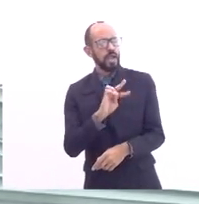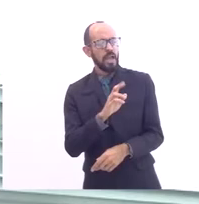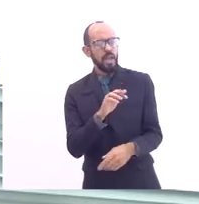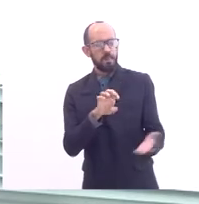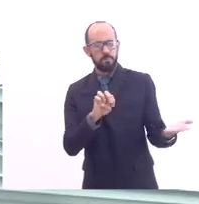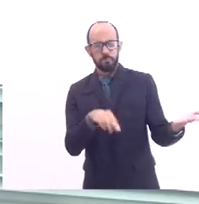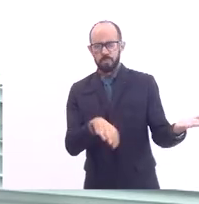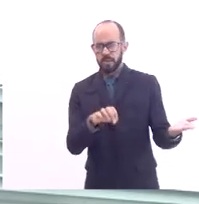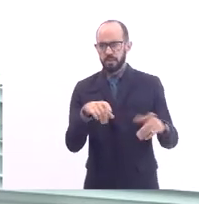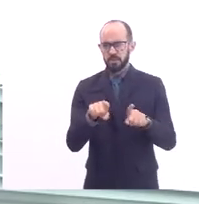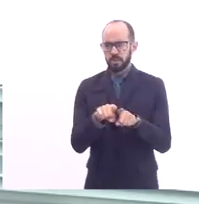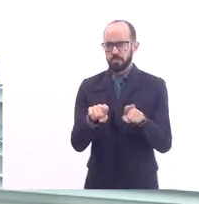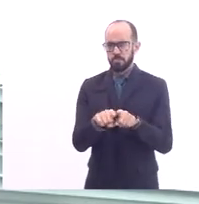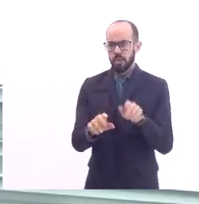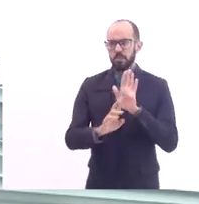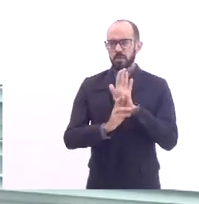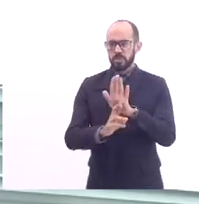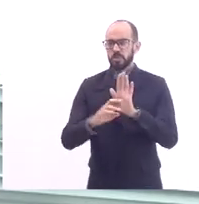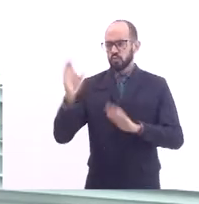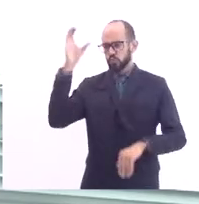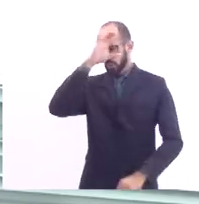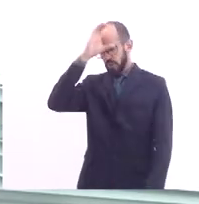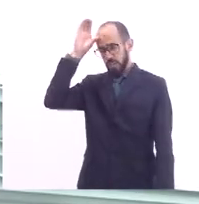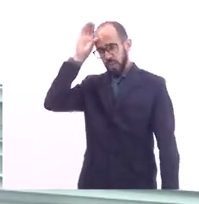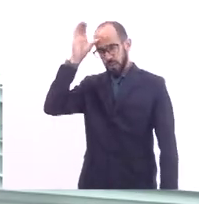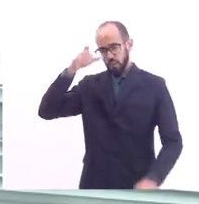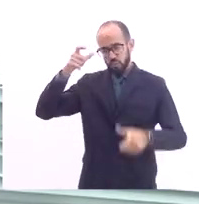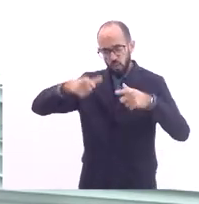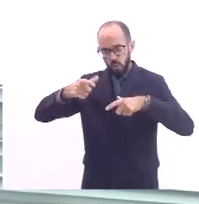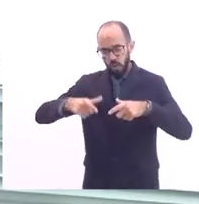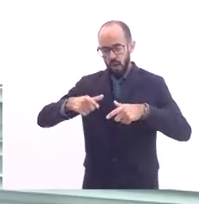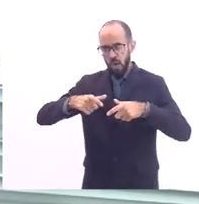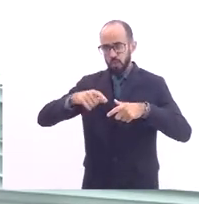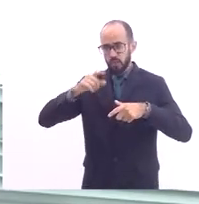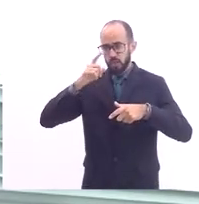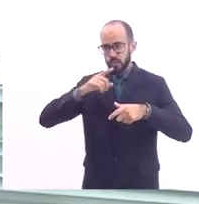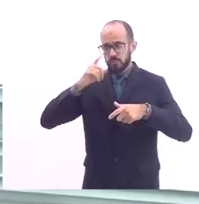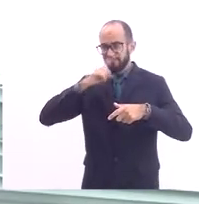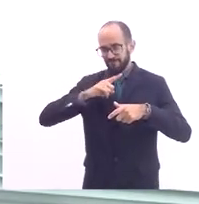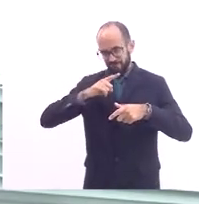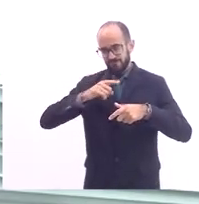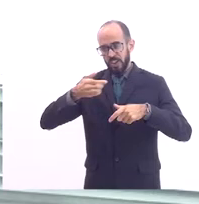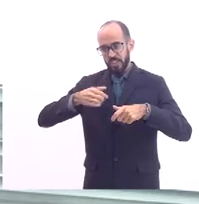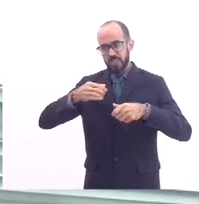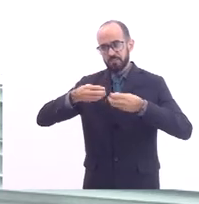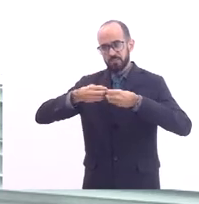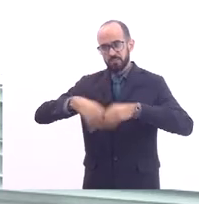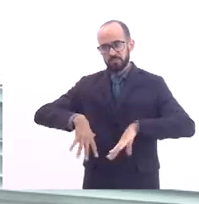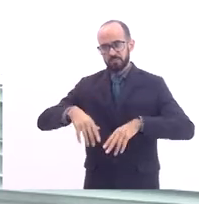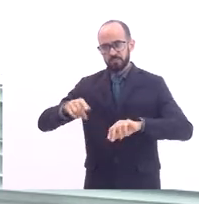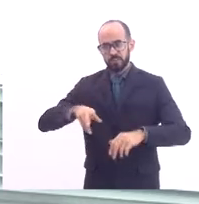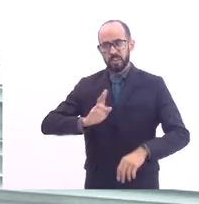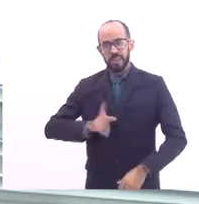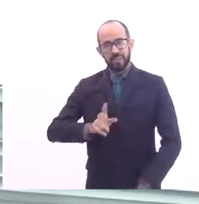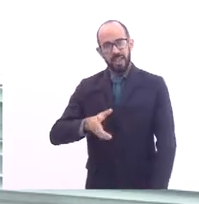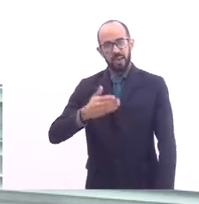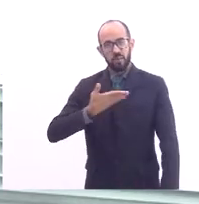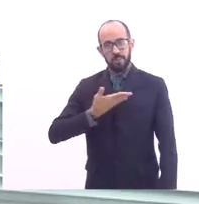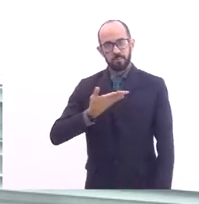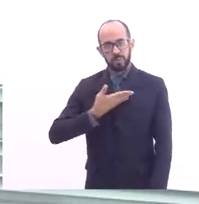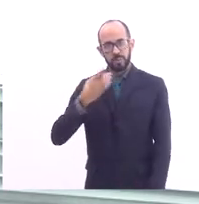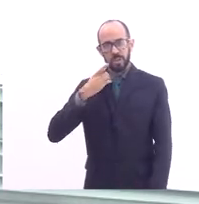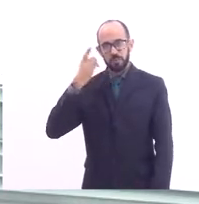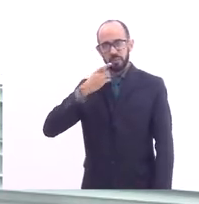os clientes e áreas afetadas, o Binho, meu amigo também, eterno de Niterói, meu amigo